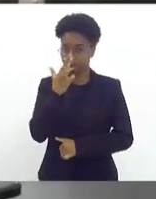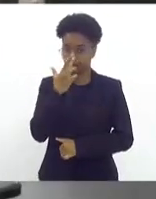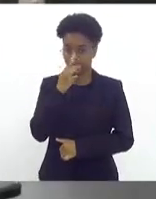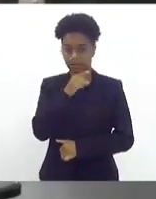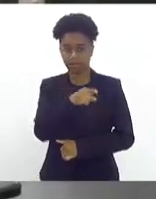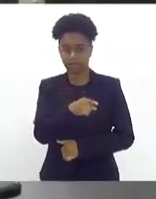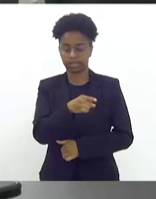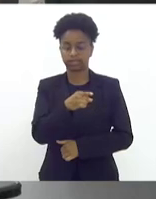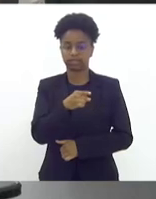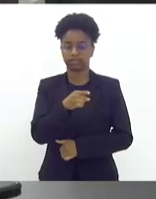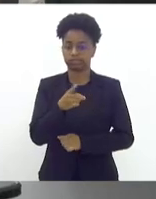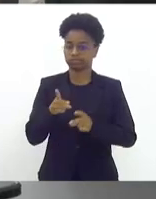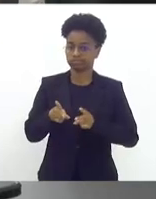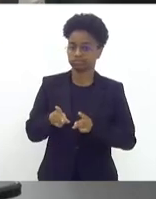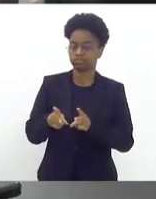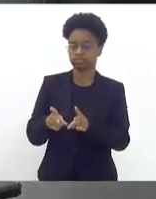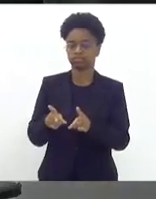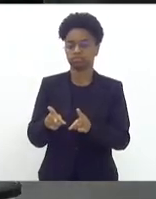autor sustenta